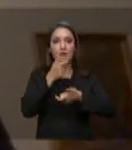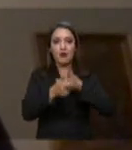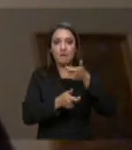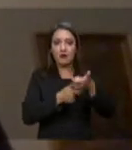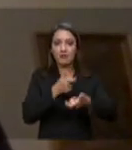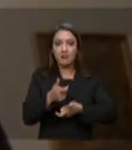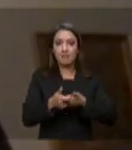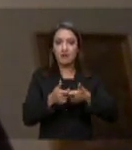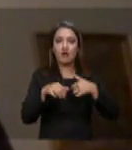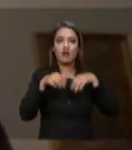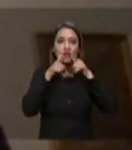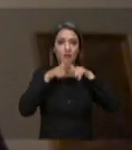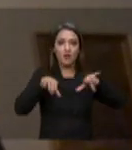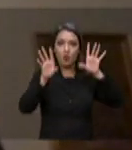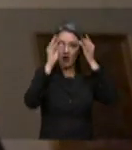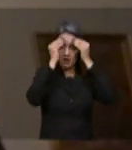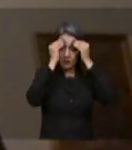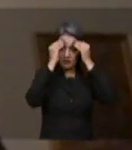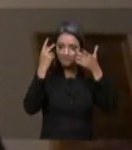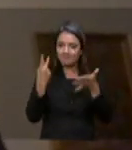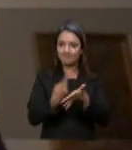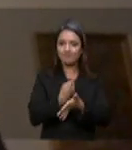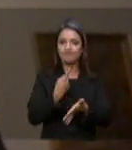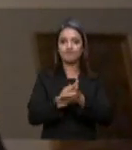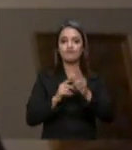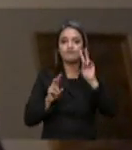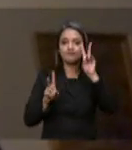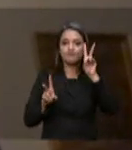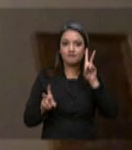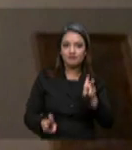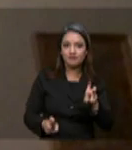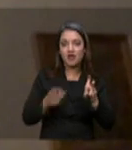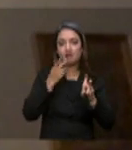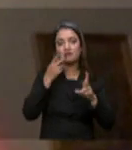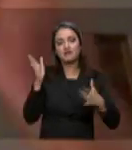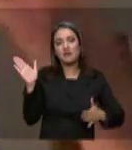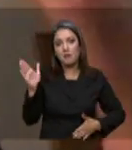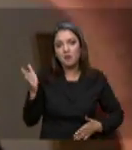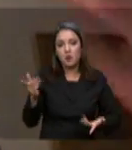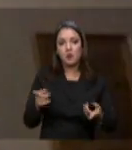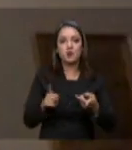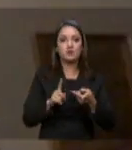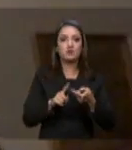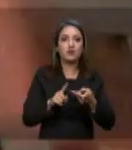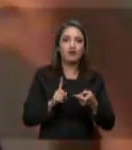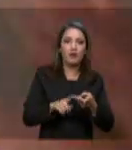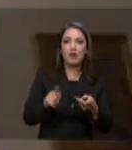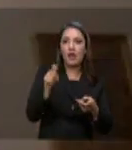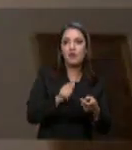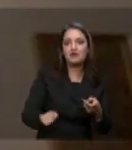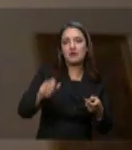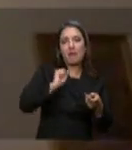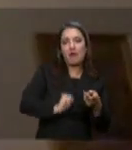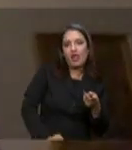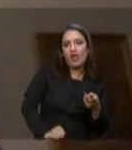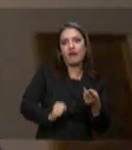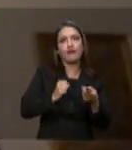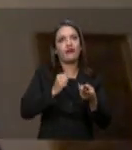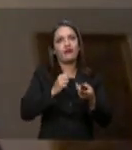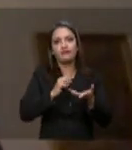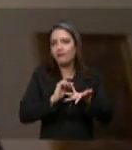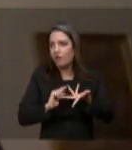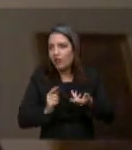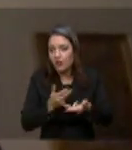e com linguajar inadequado abre as os cretinos Associação de merda etc